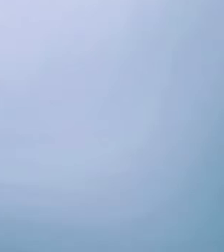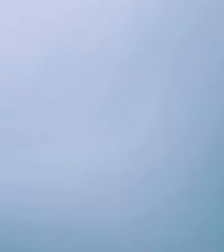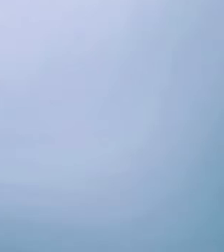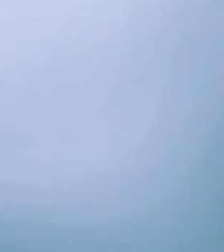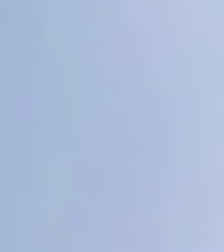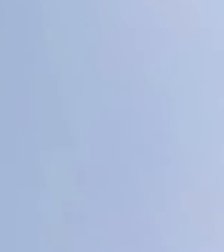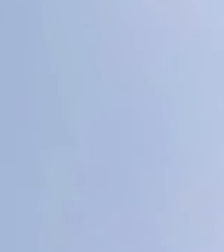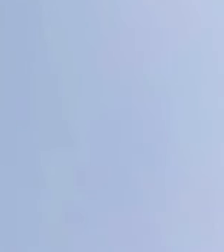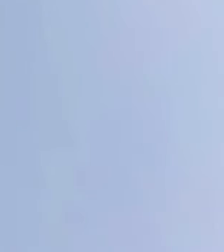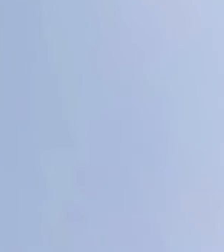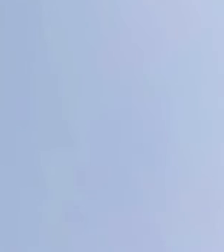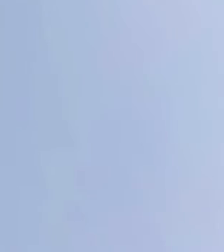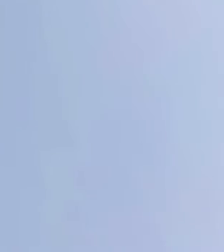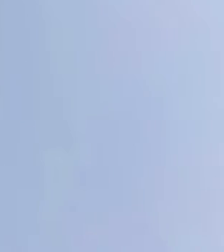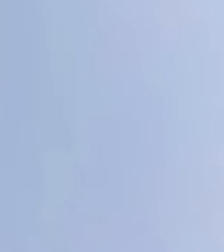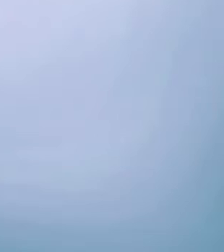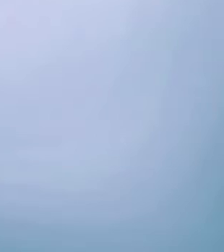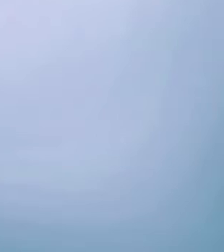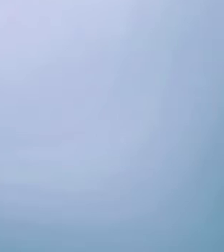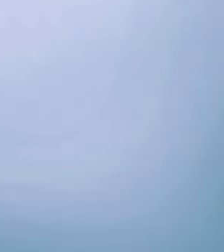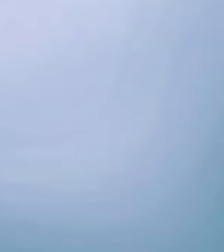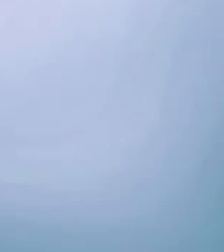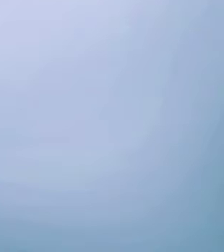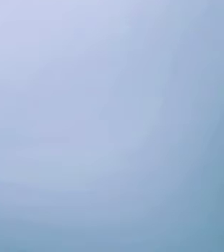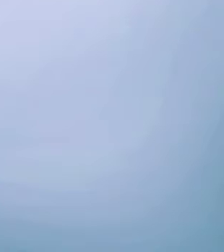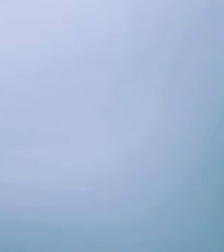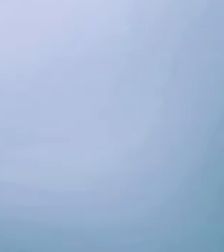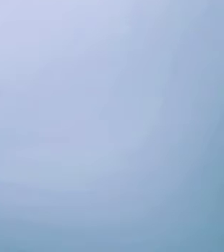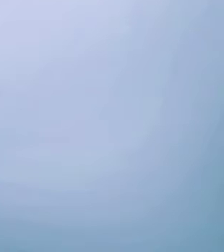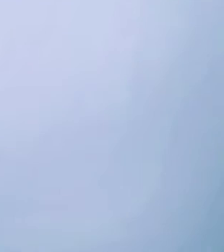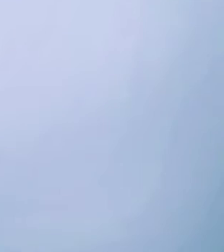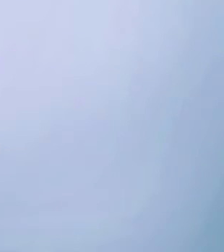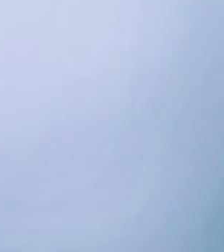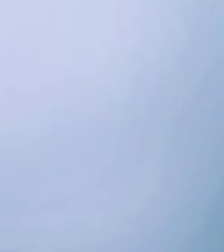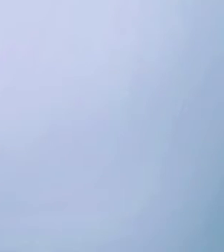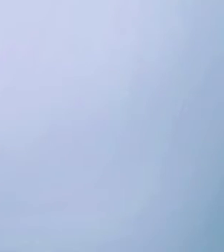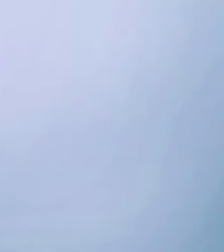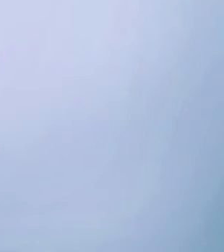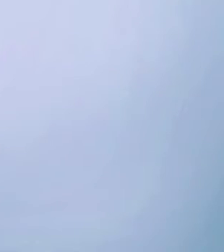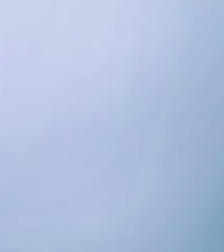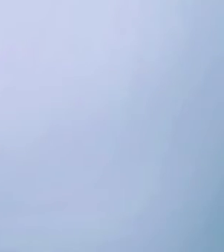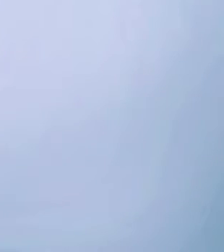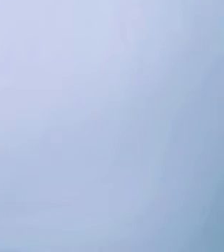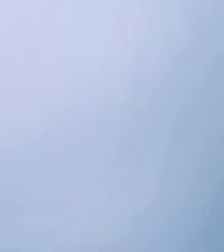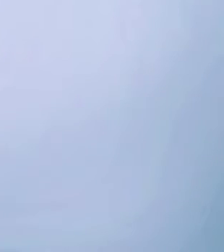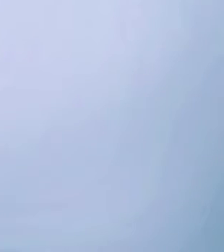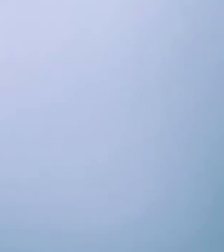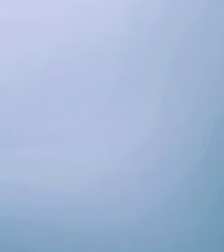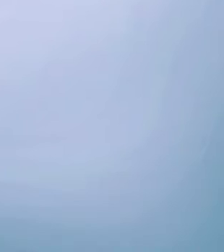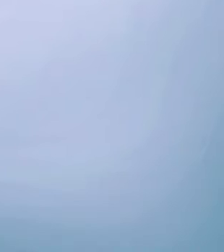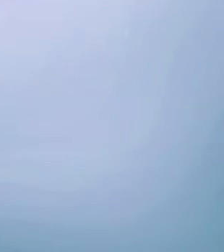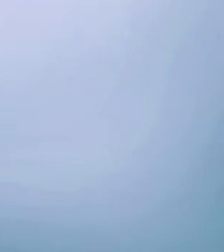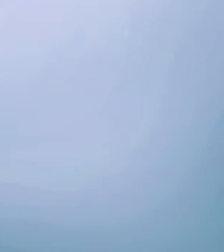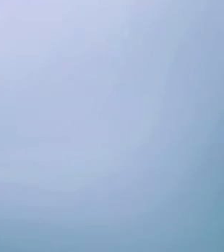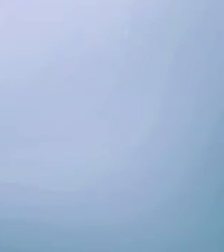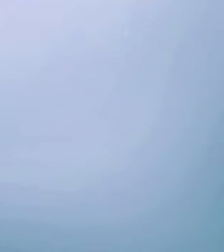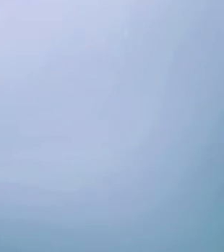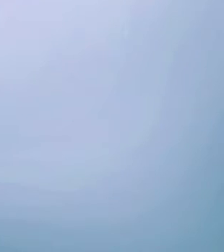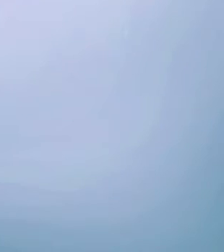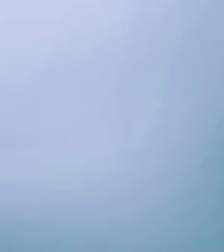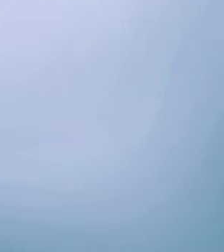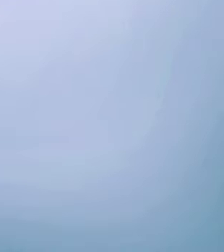alese criou a Procuradoria da mulher para proteger os nossos direitos como é o apoio dos deputados e deputadas A